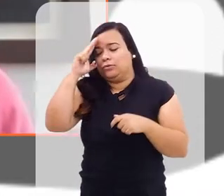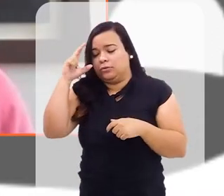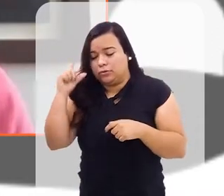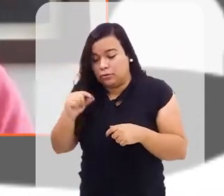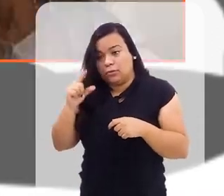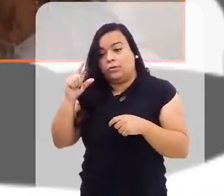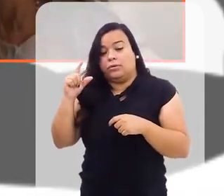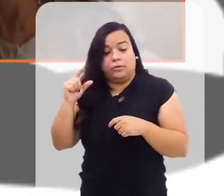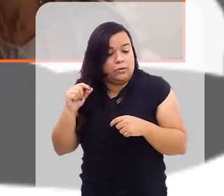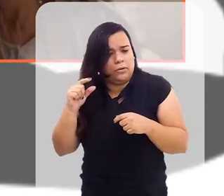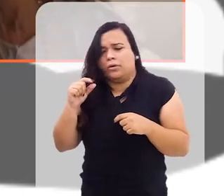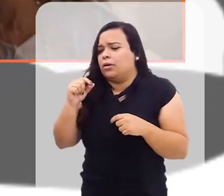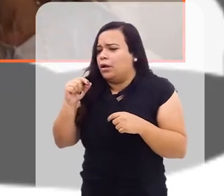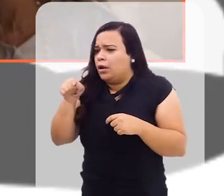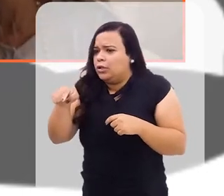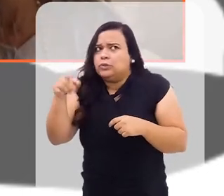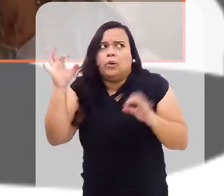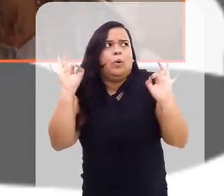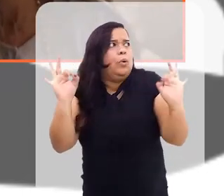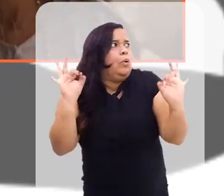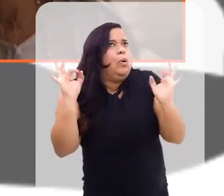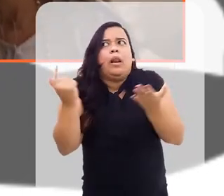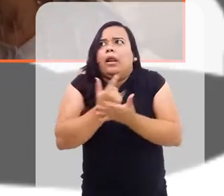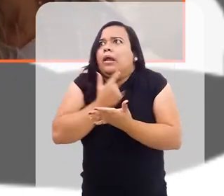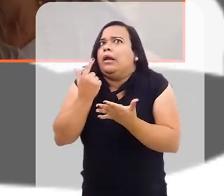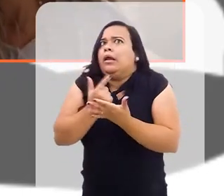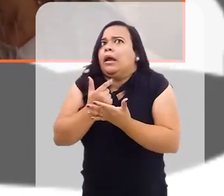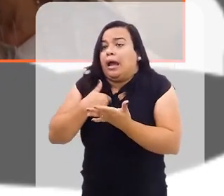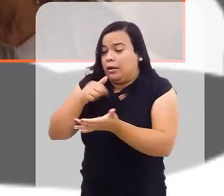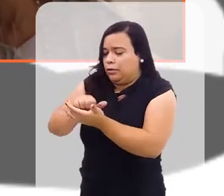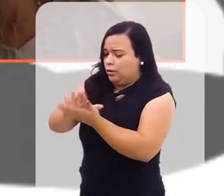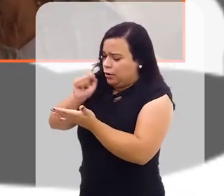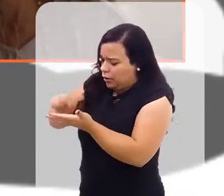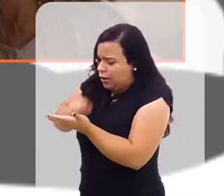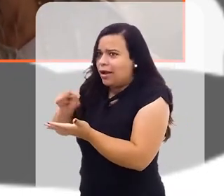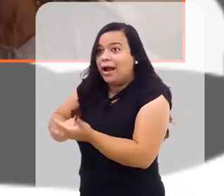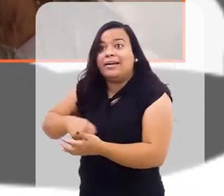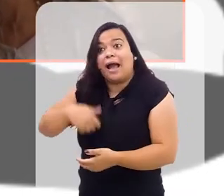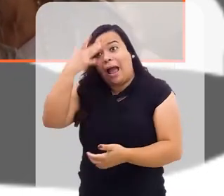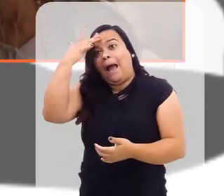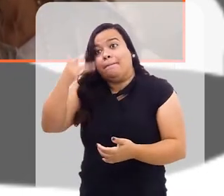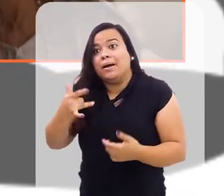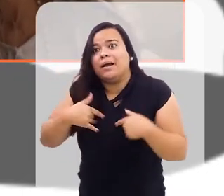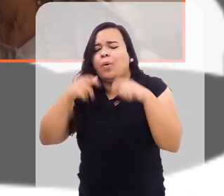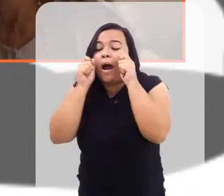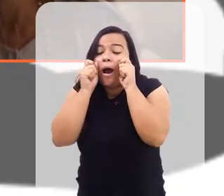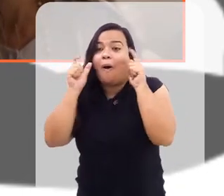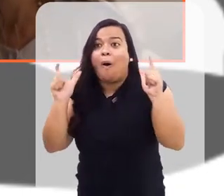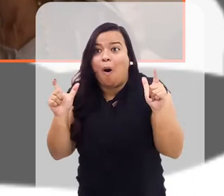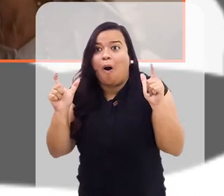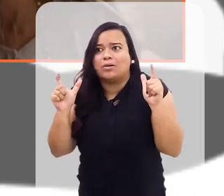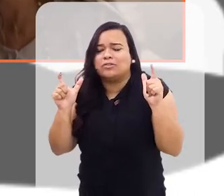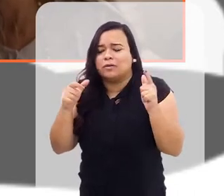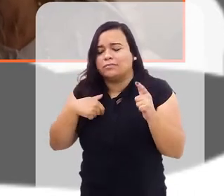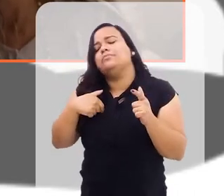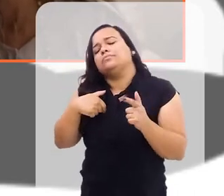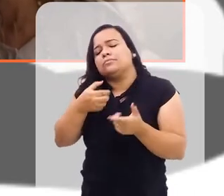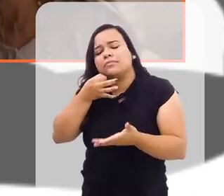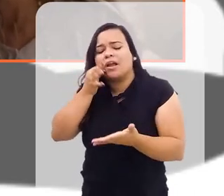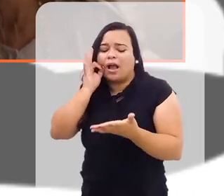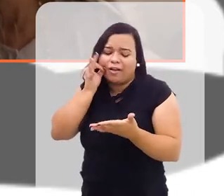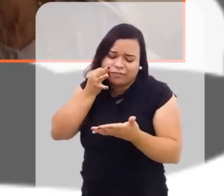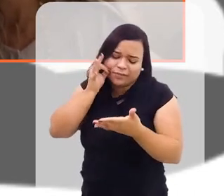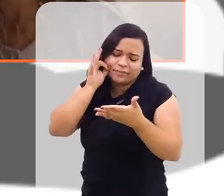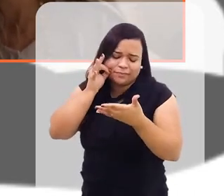incrível para um livro. E aí eu escrevo, no dia seguinte eu acordo, depois de tomar um café, eu vou reler e falo assim, nossa, não tem nada a ver, isso aqui é